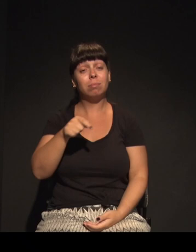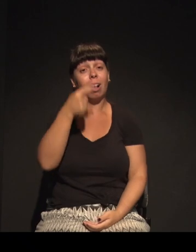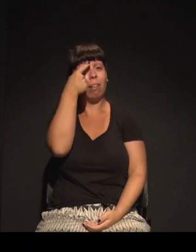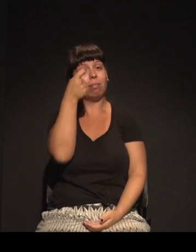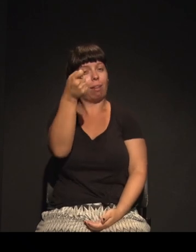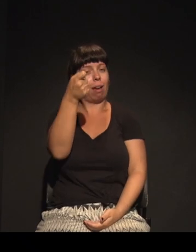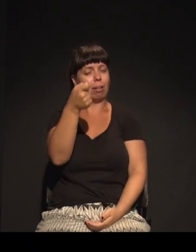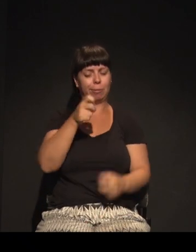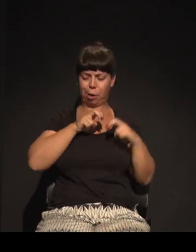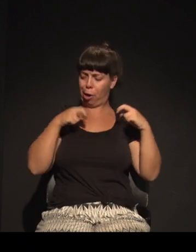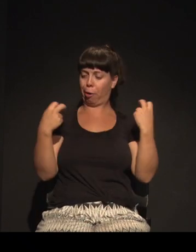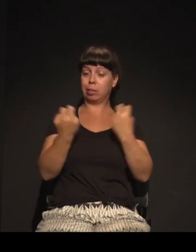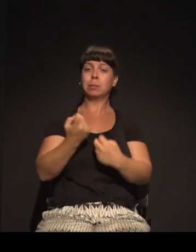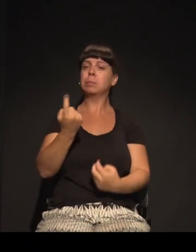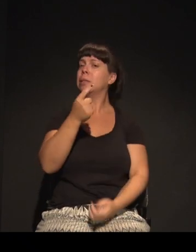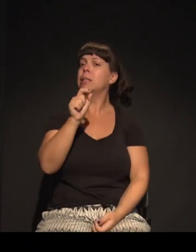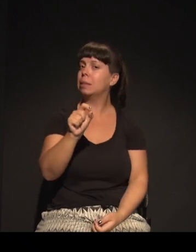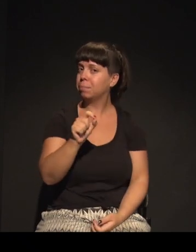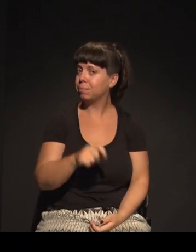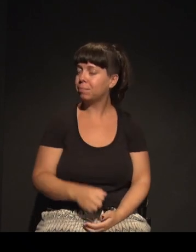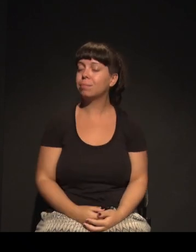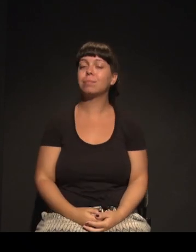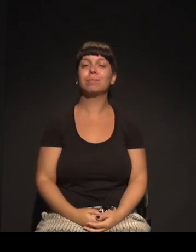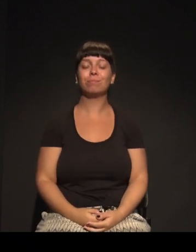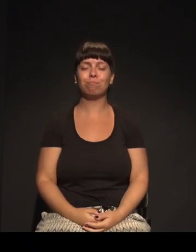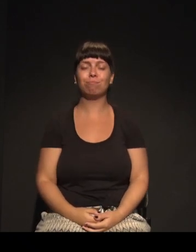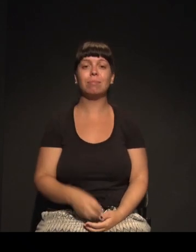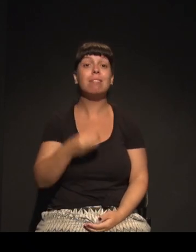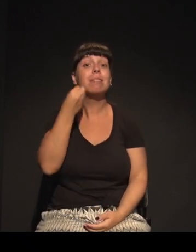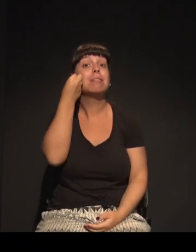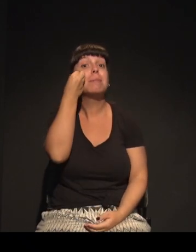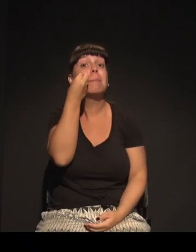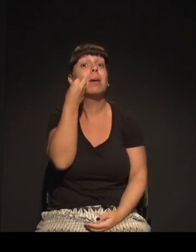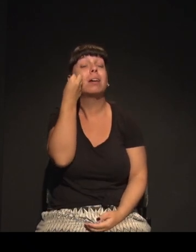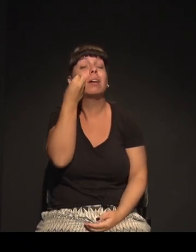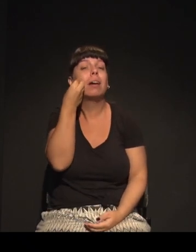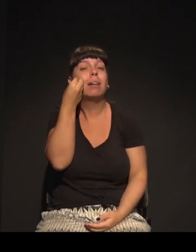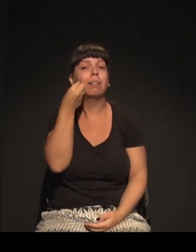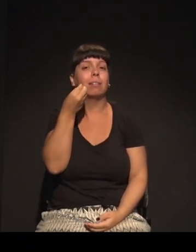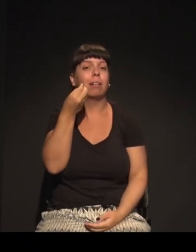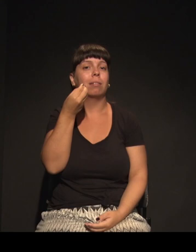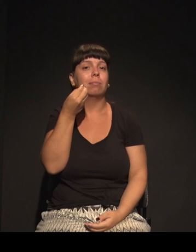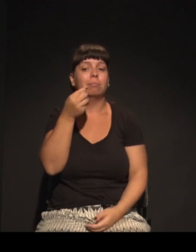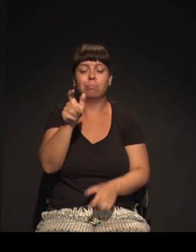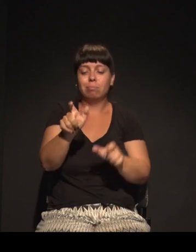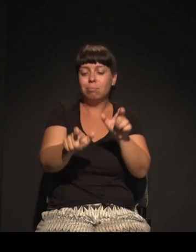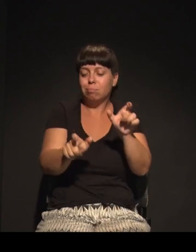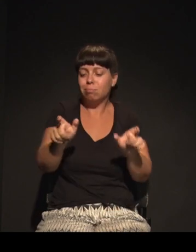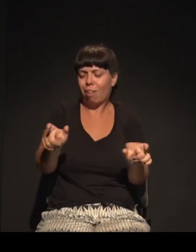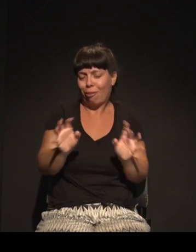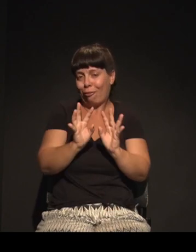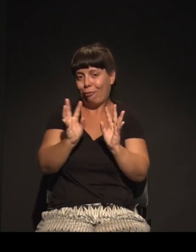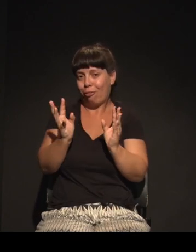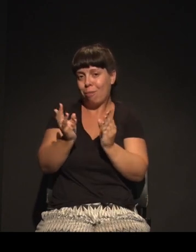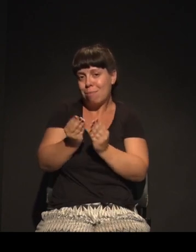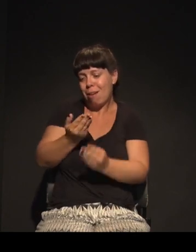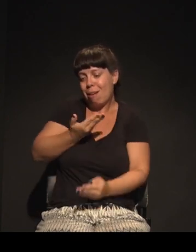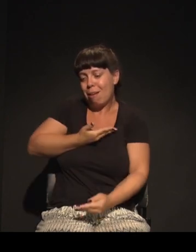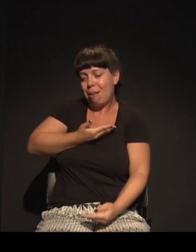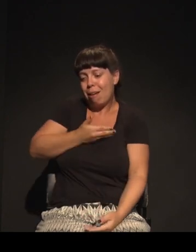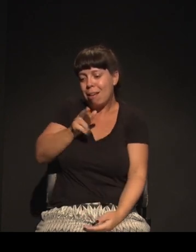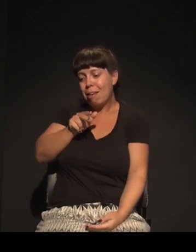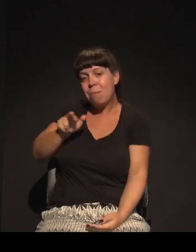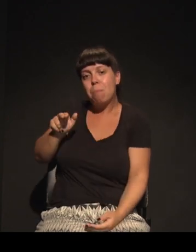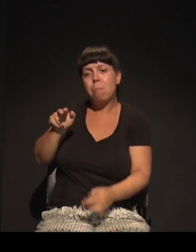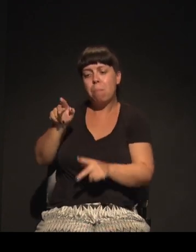roda de conversa é trazer um pouco as experiências que alguns dos parentes indígenas de alguns povos de